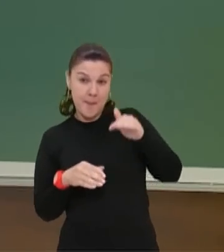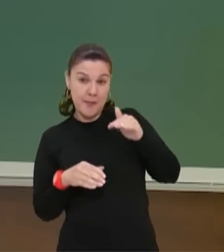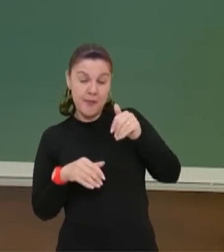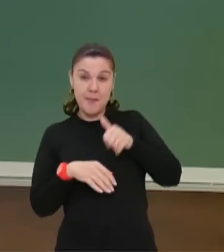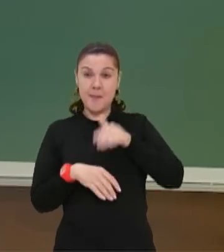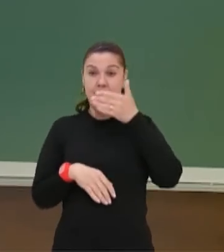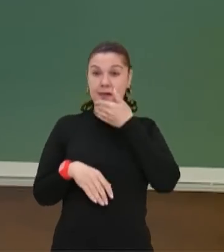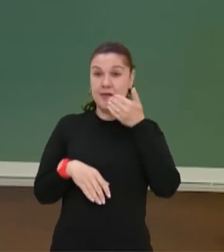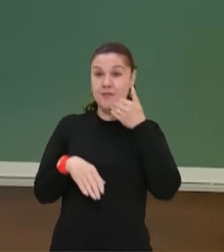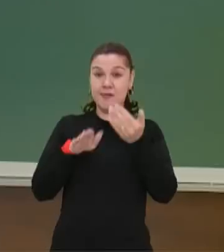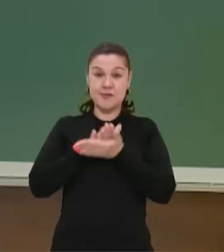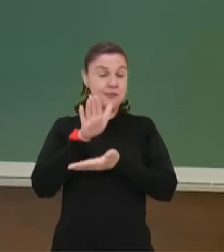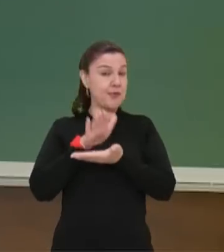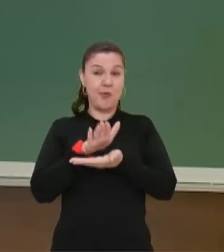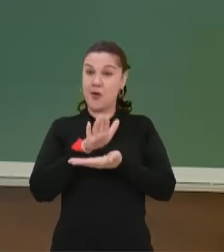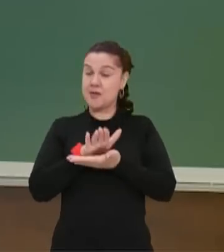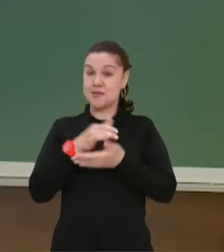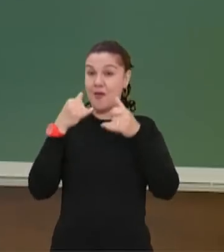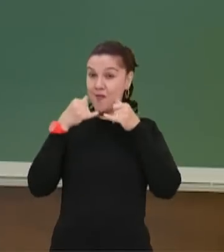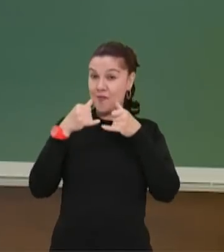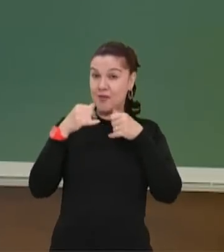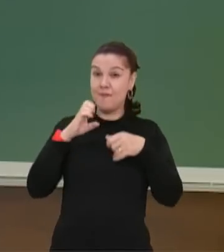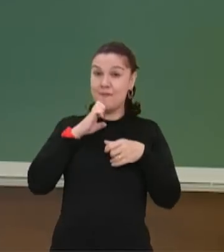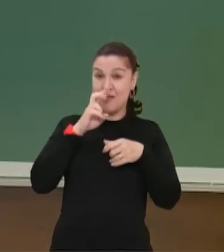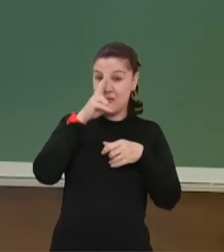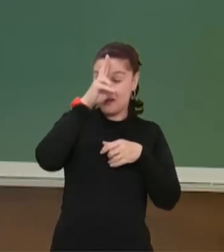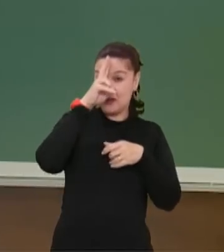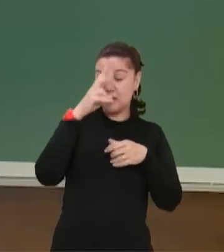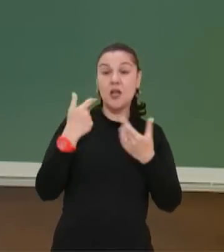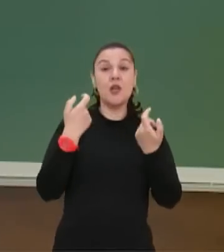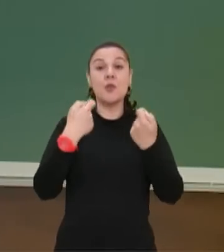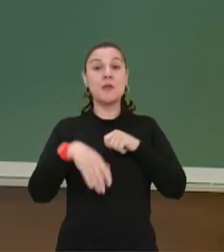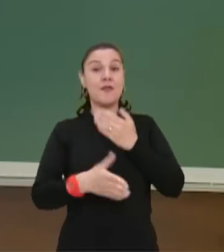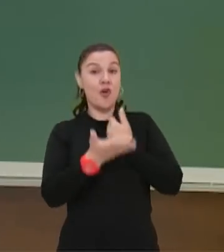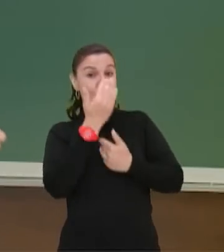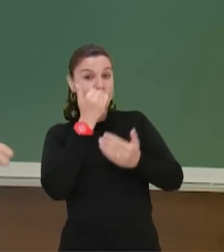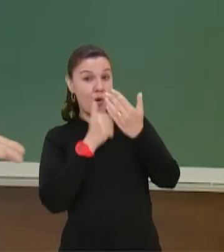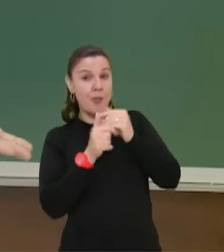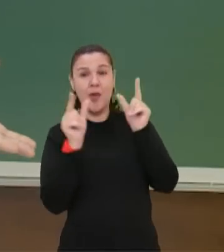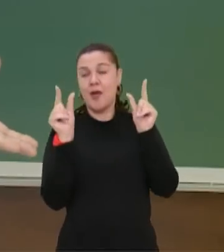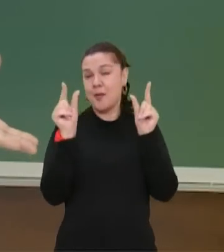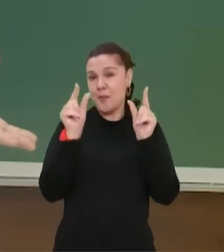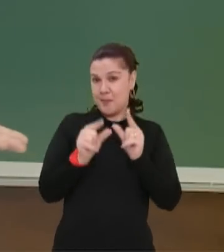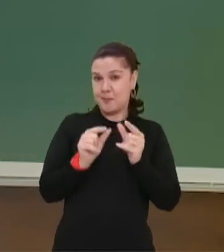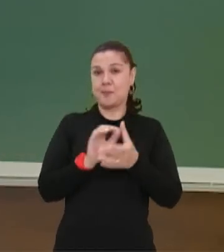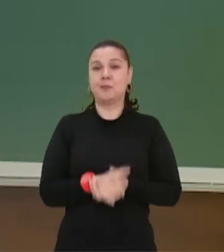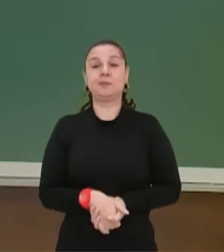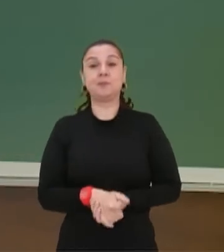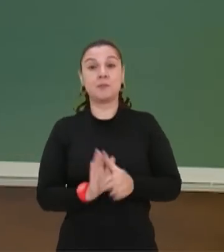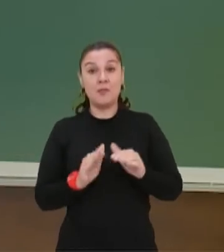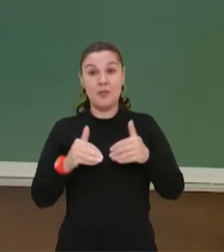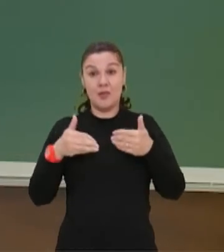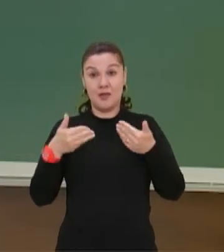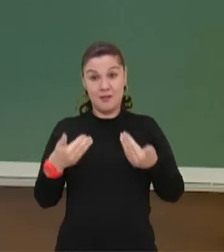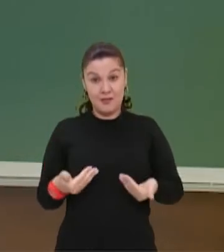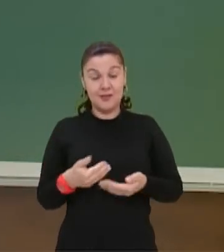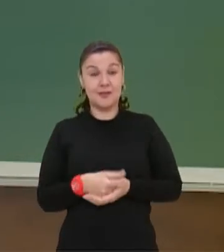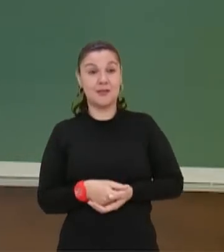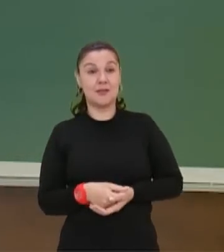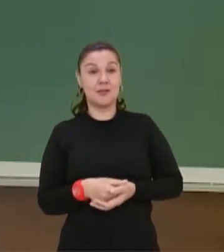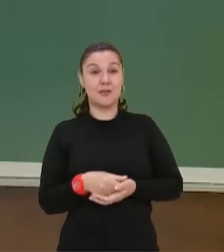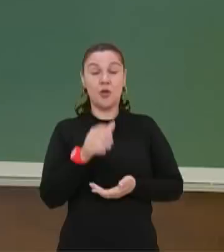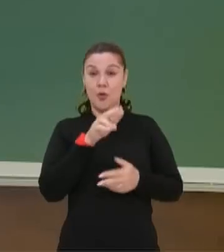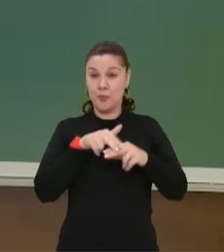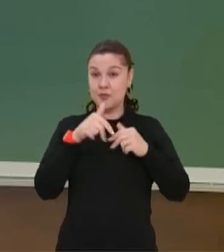ser, menor era o gasto de energia, né? Menor era a necessidade de energia desse organismo. Então, normalmente eles eram